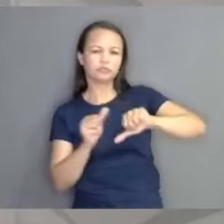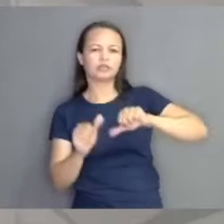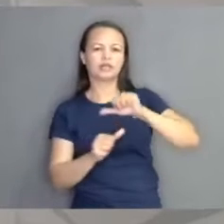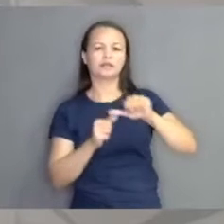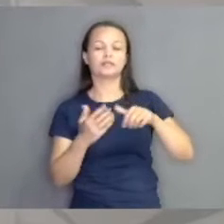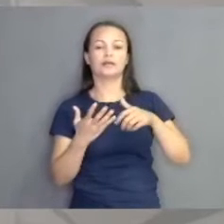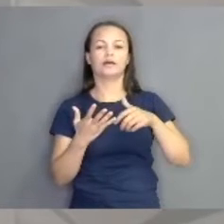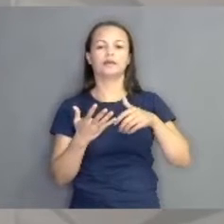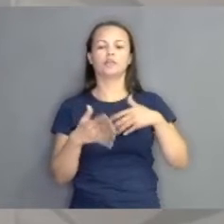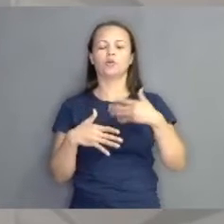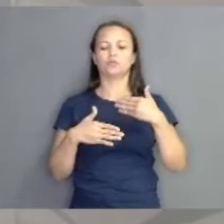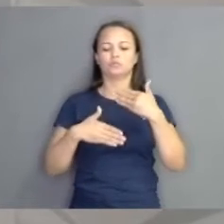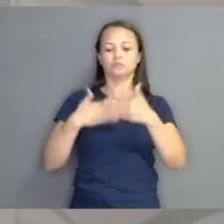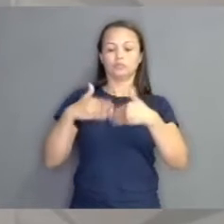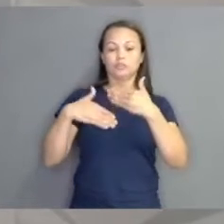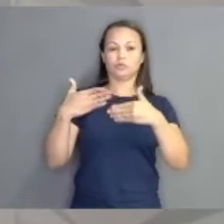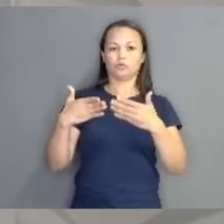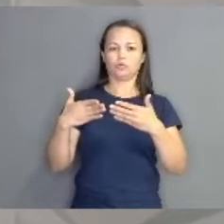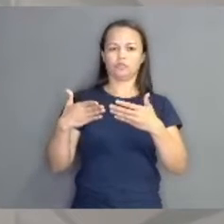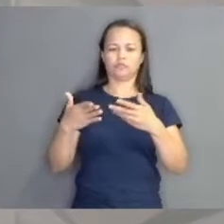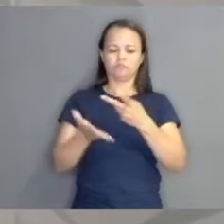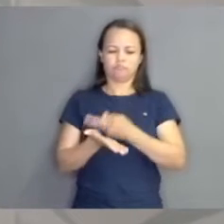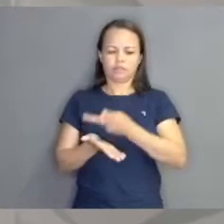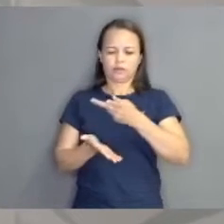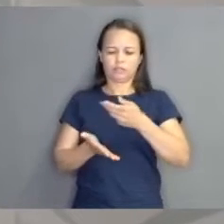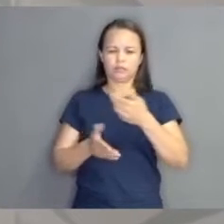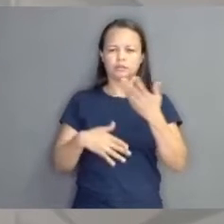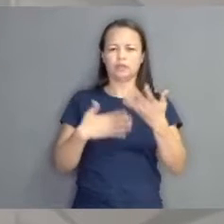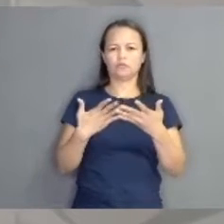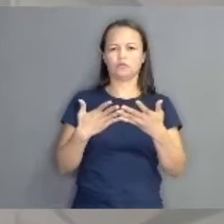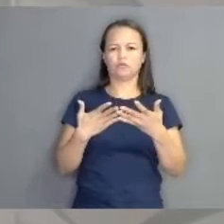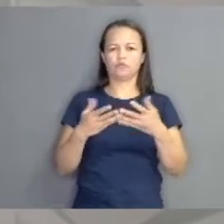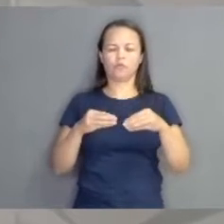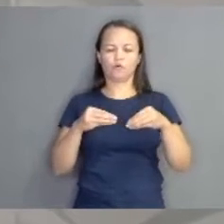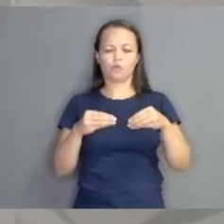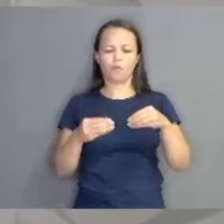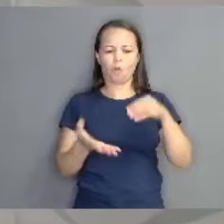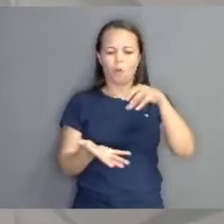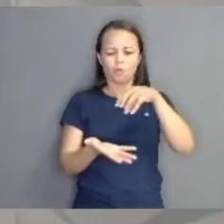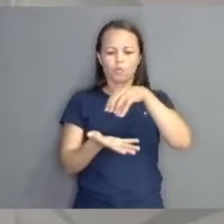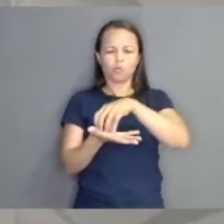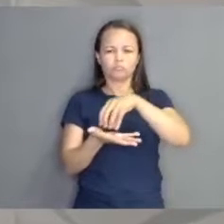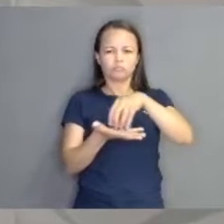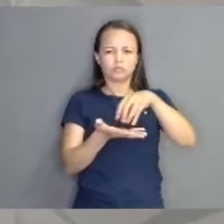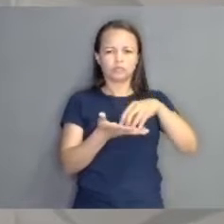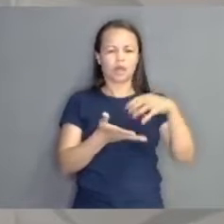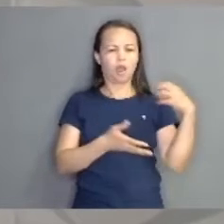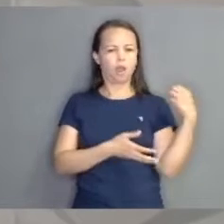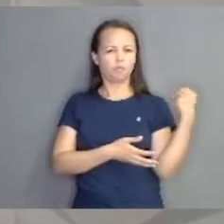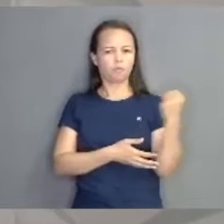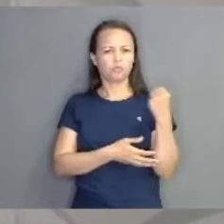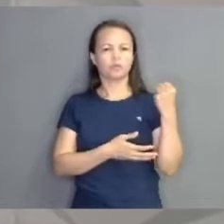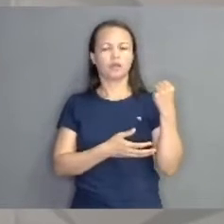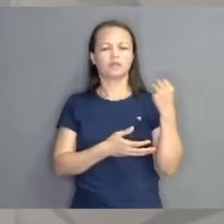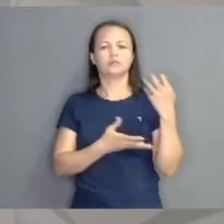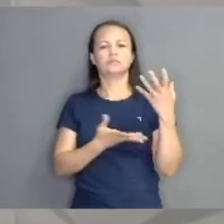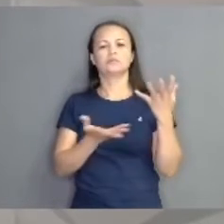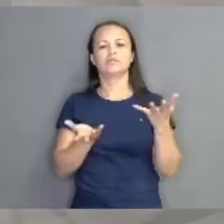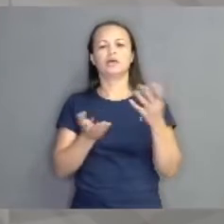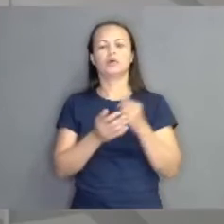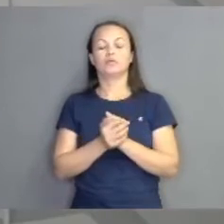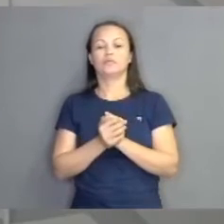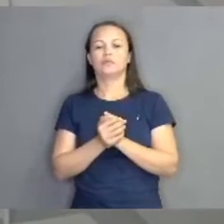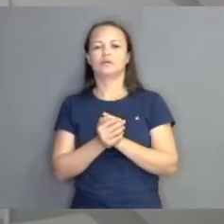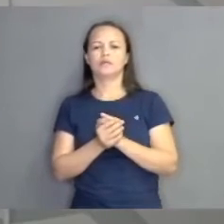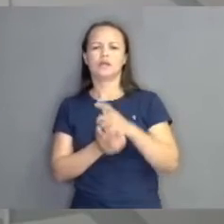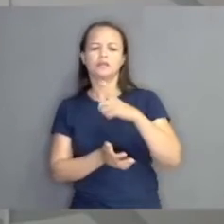Aliás, os sucessores que foram aparecendo foram concentrando poderes nas próprias mãos. O que é que nós